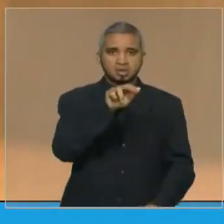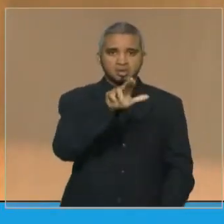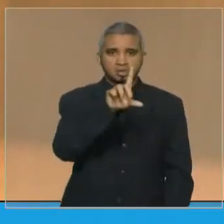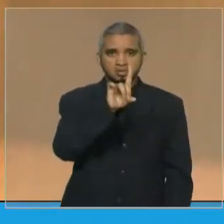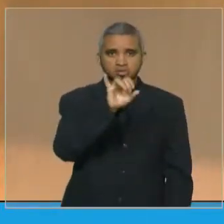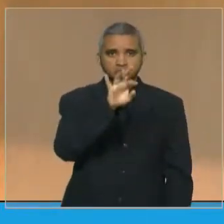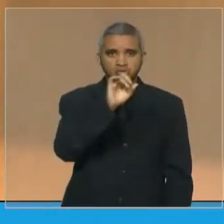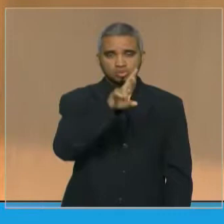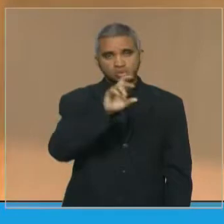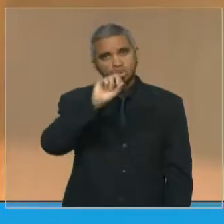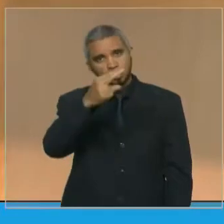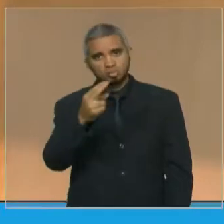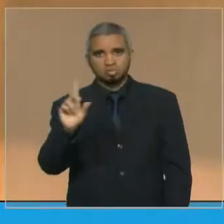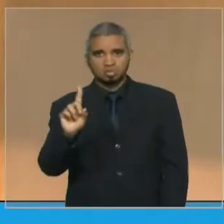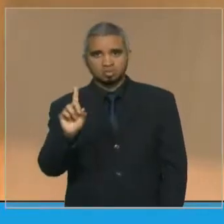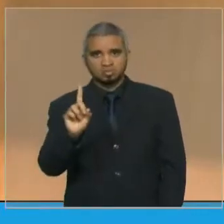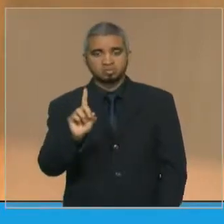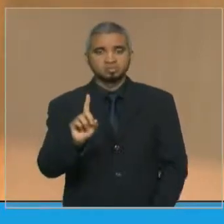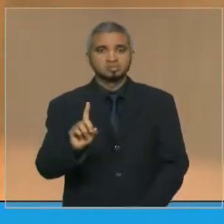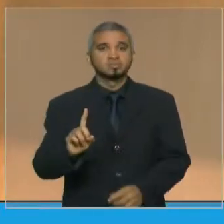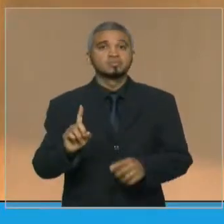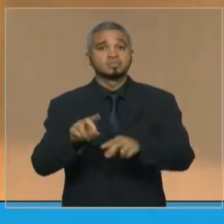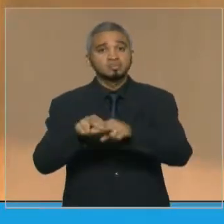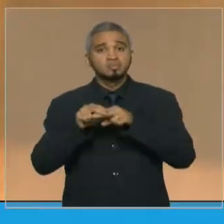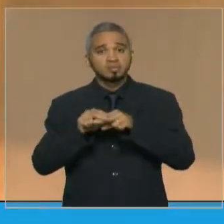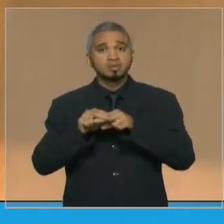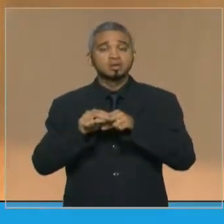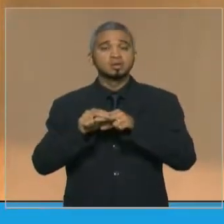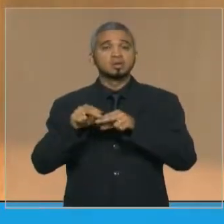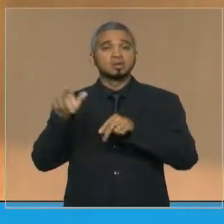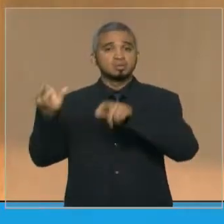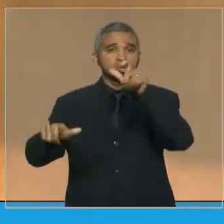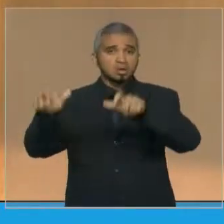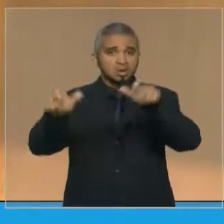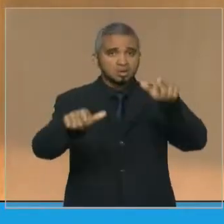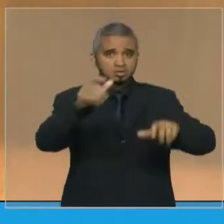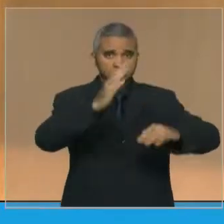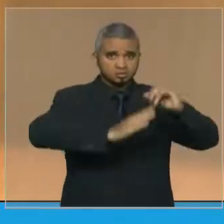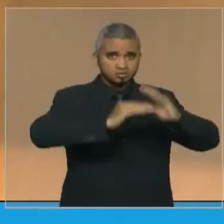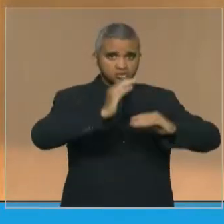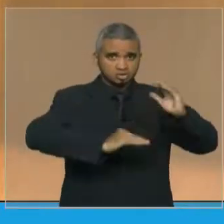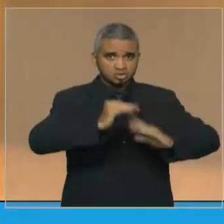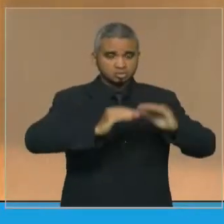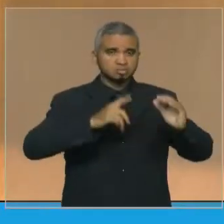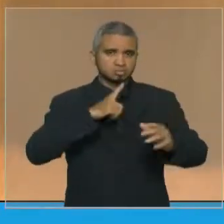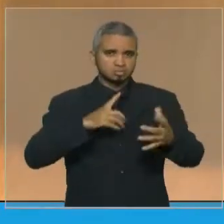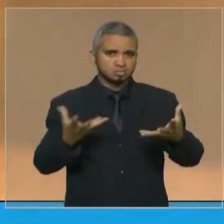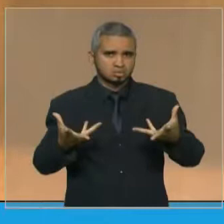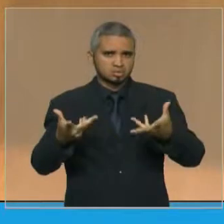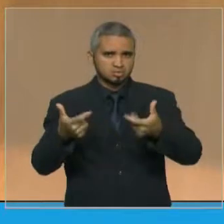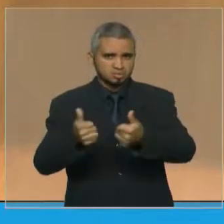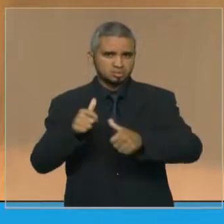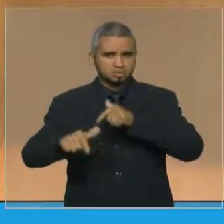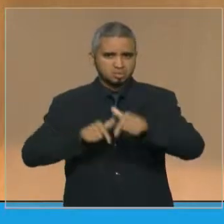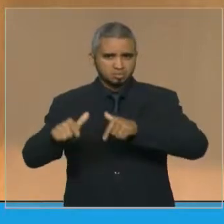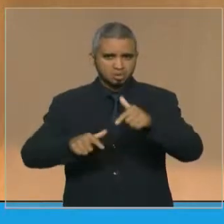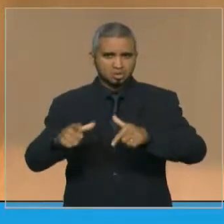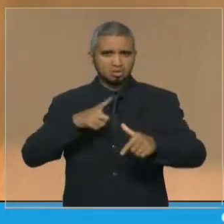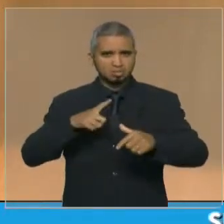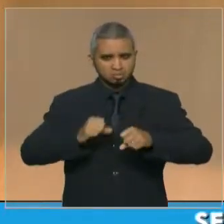Federal. É conferido aos servidores que, no exercício de suas funções, prestam relevantes serviços à delegacia com